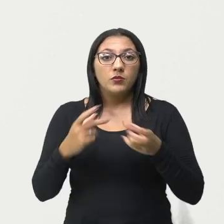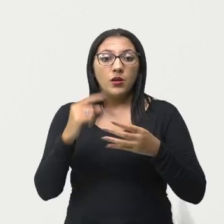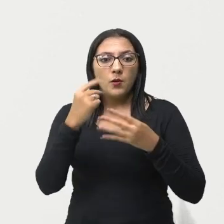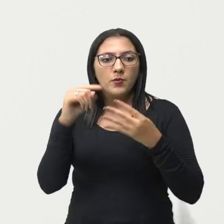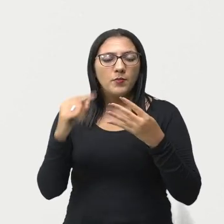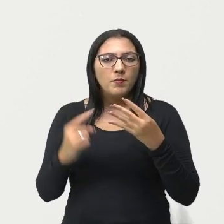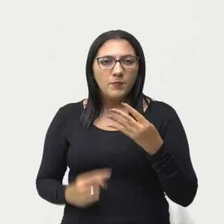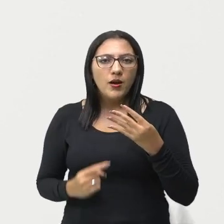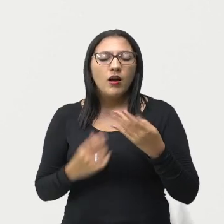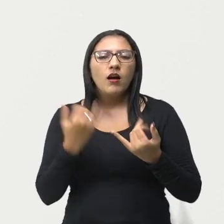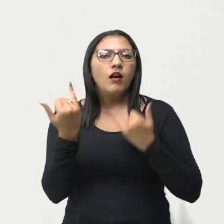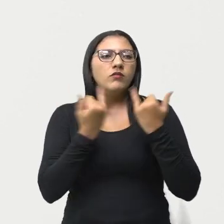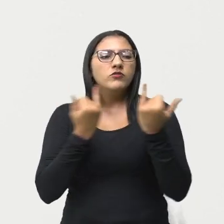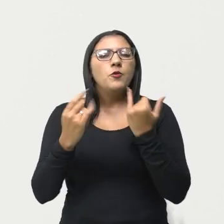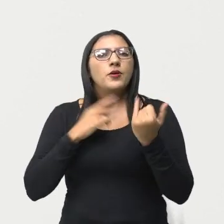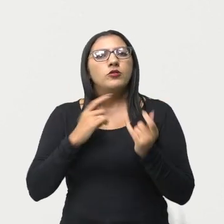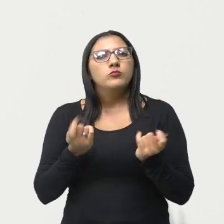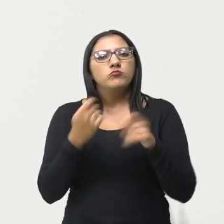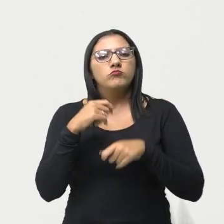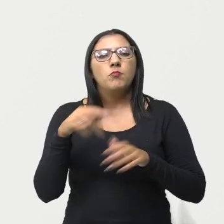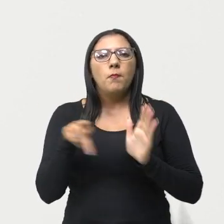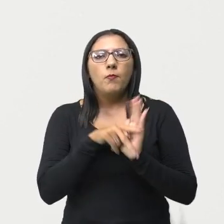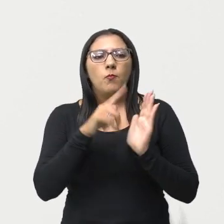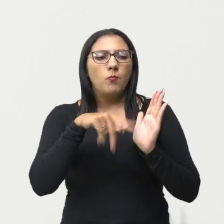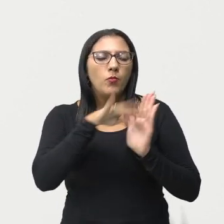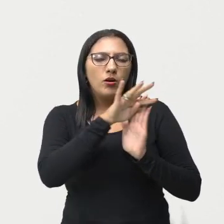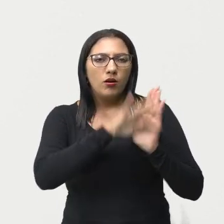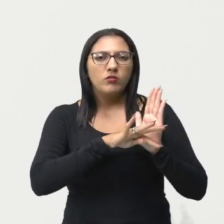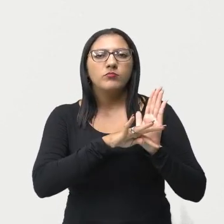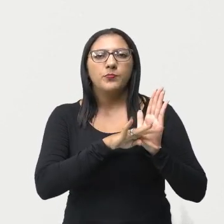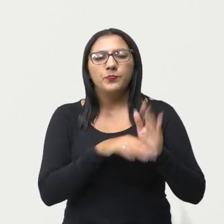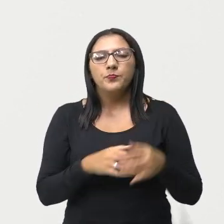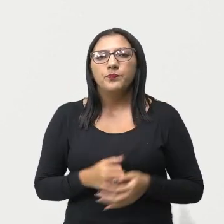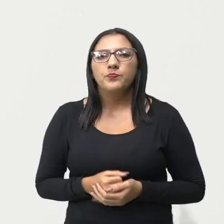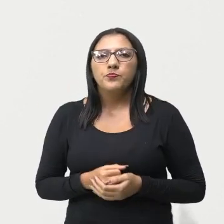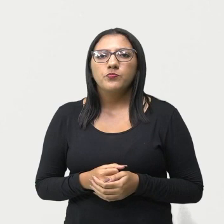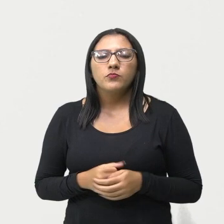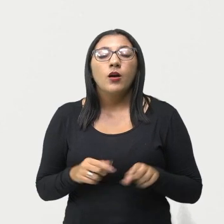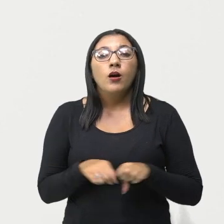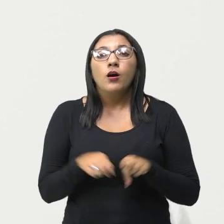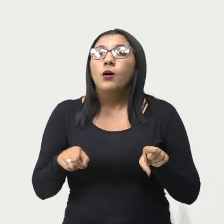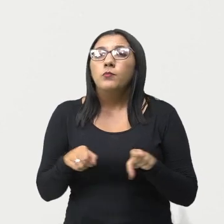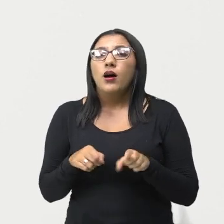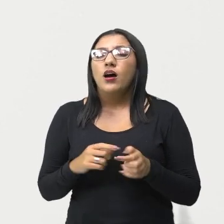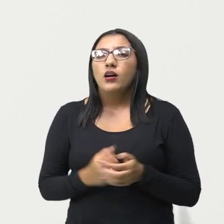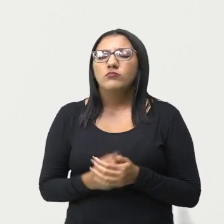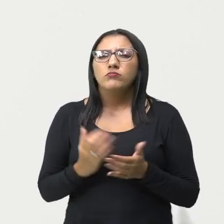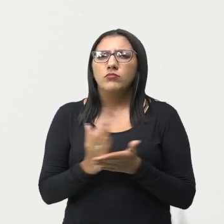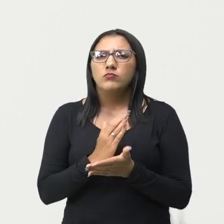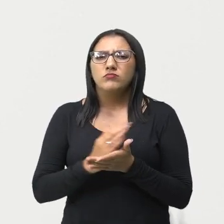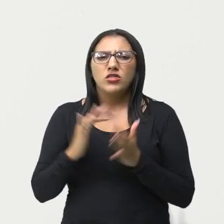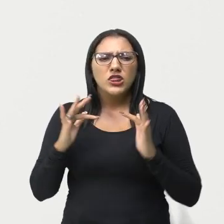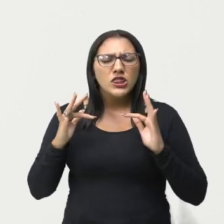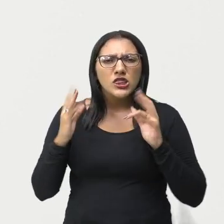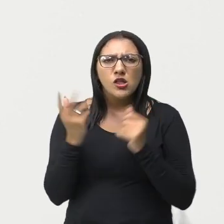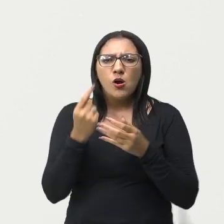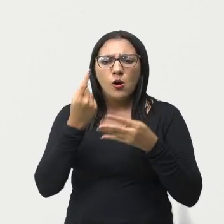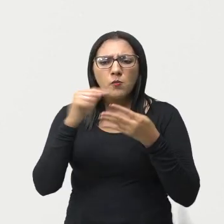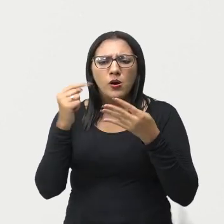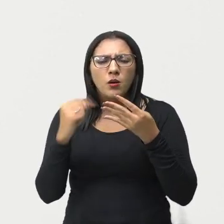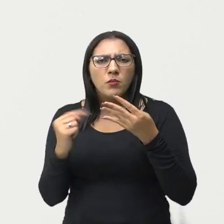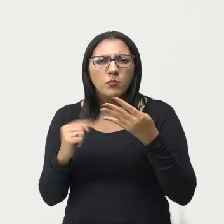elas aparecem lá no nosso texto. Porém, nem todas têm